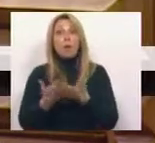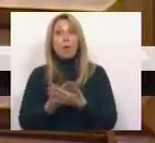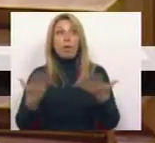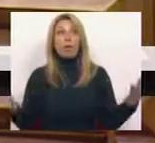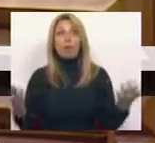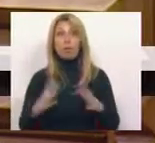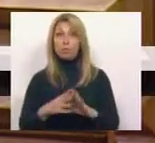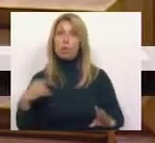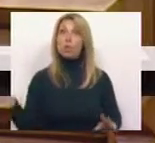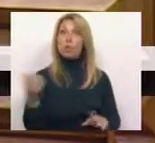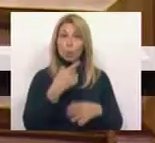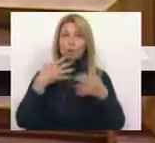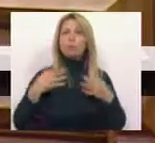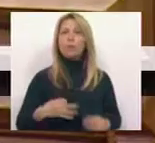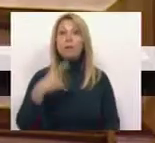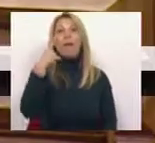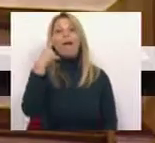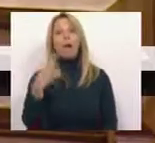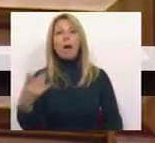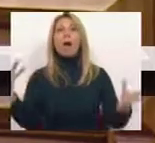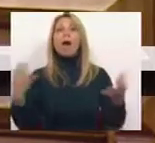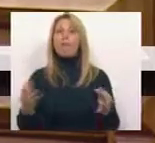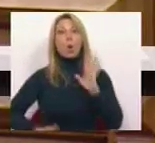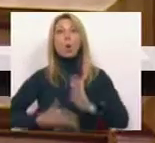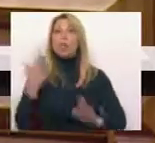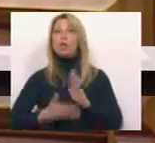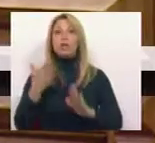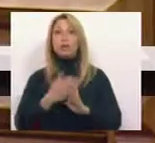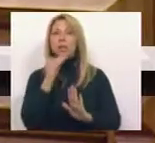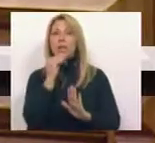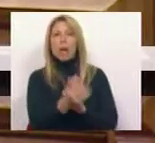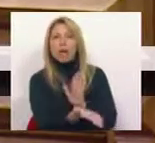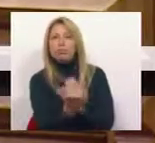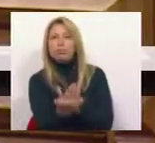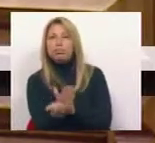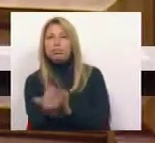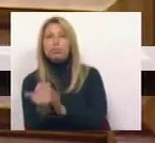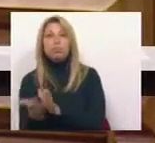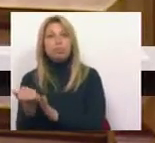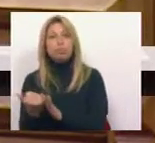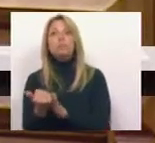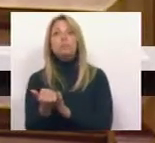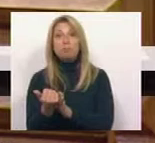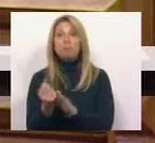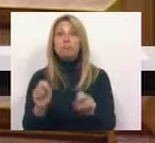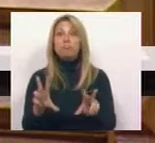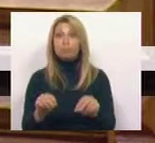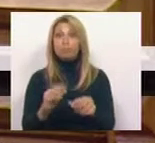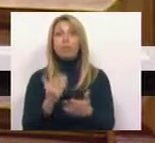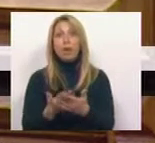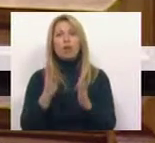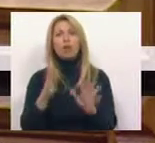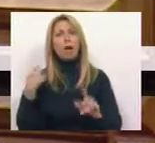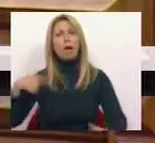todos, reconhecida a urgência do desassoreamento da Ria. Ele foi já muitas vezes prometido, mas a verdade é